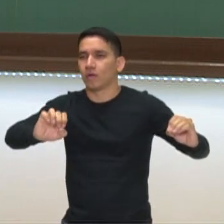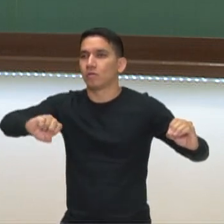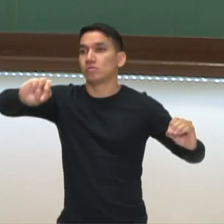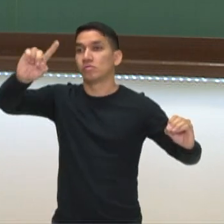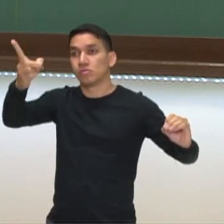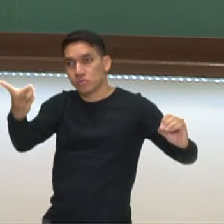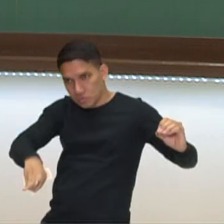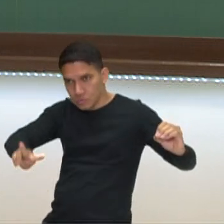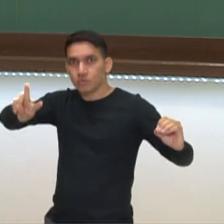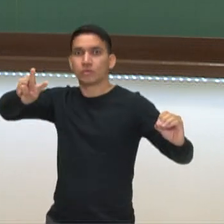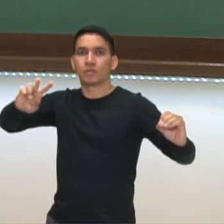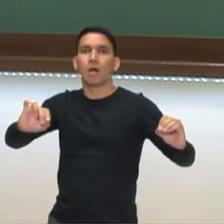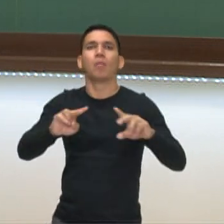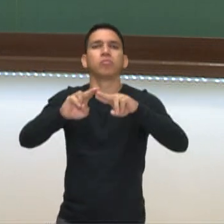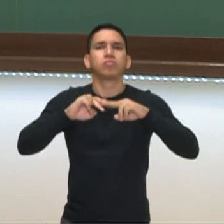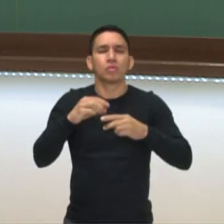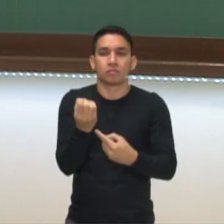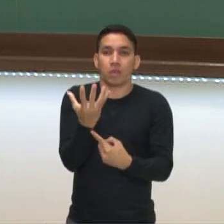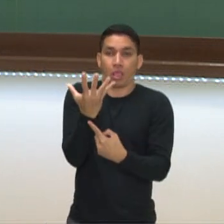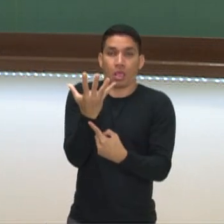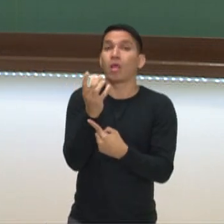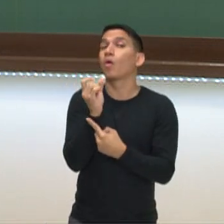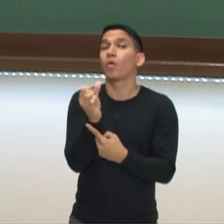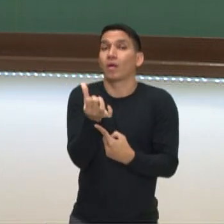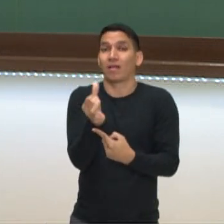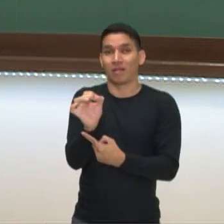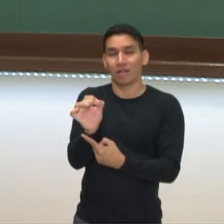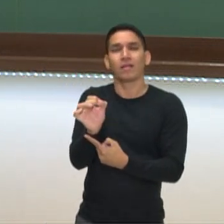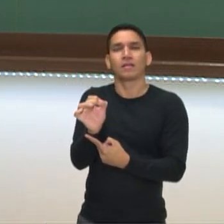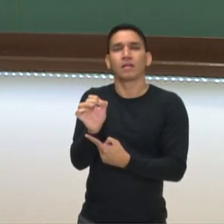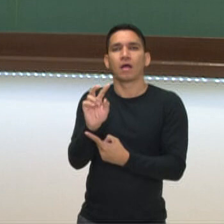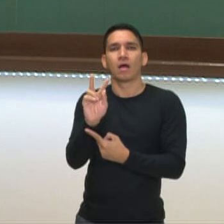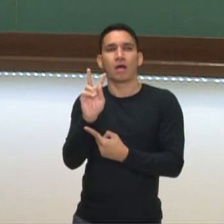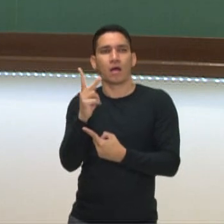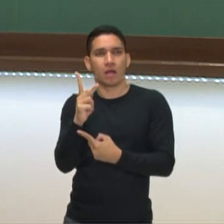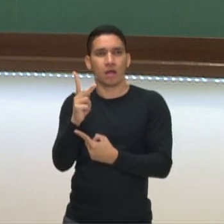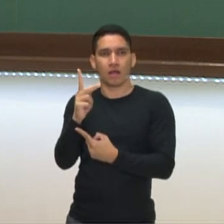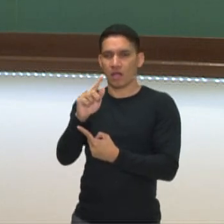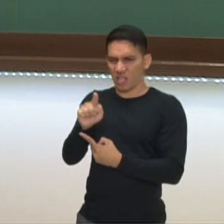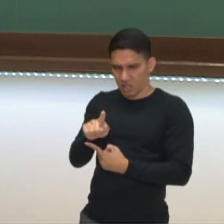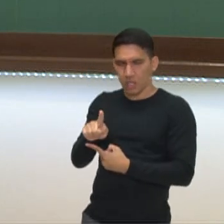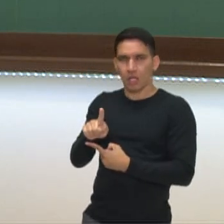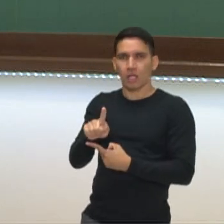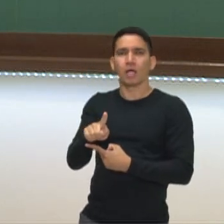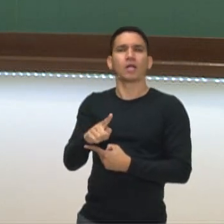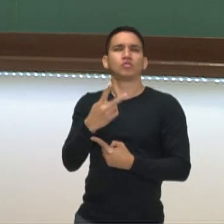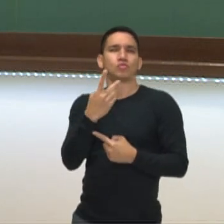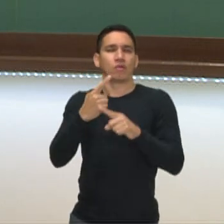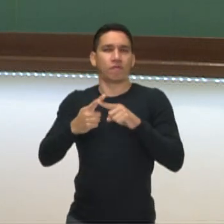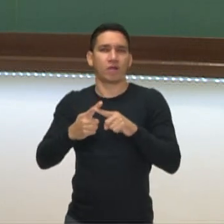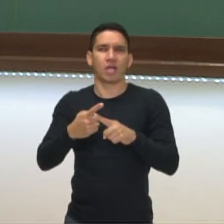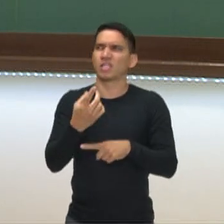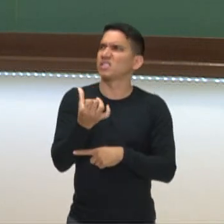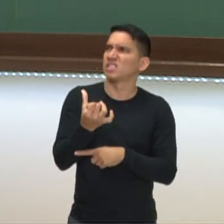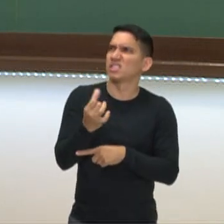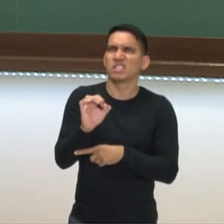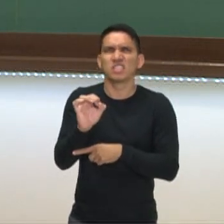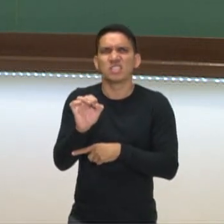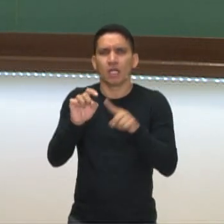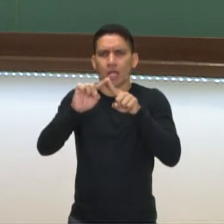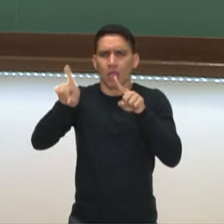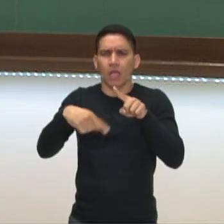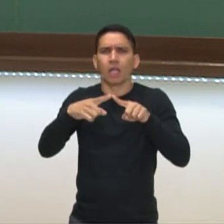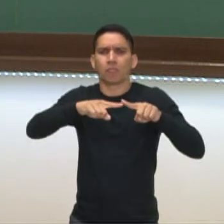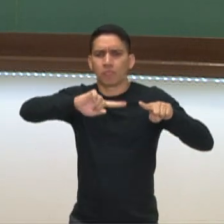uma lâmpada de 60 Hz ela apaga 2 vezes a cada são 60 ciclos por segundo, 60 Hz, então ela